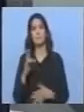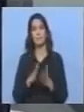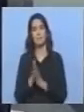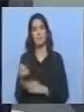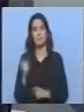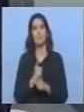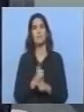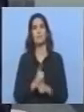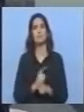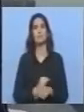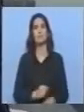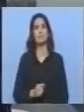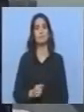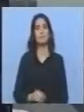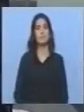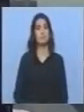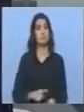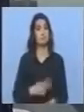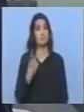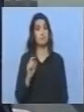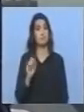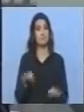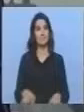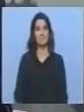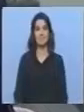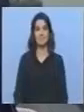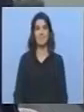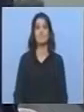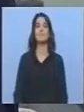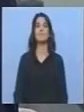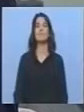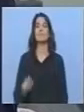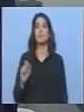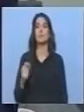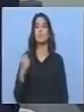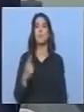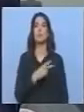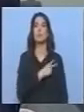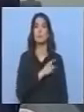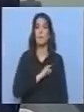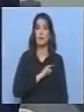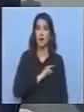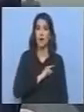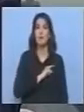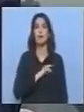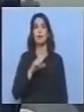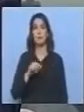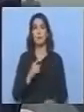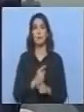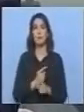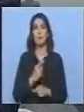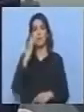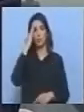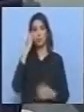também num dito. Temos dois minutos para terminar. Em primeiro lugar, as universidades privadas têm também números